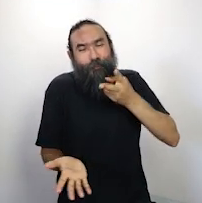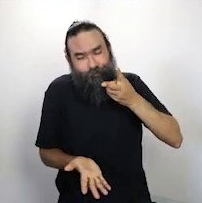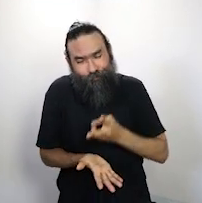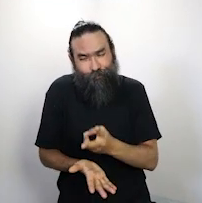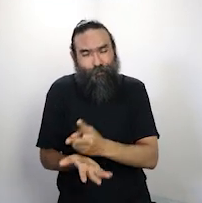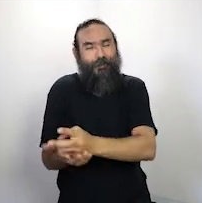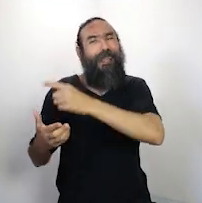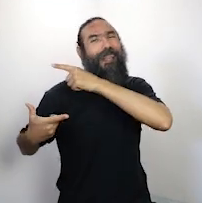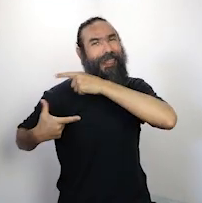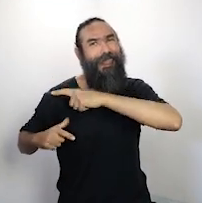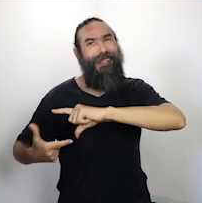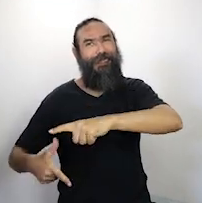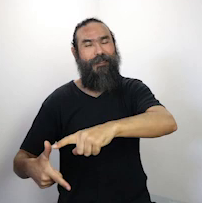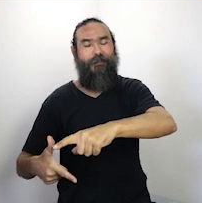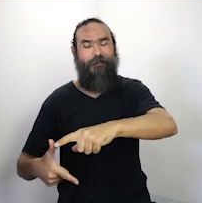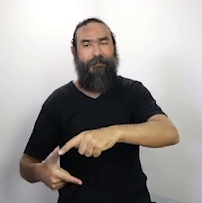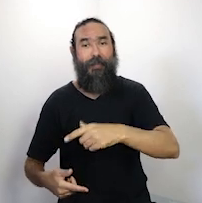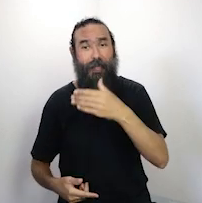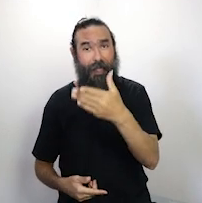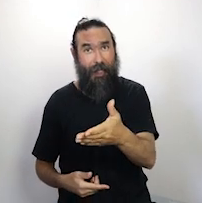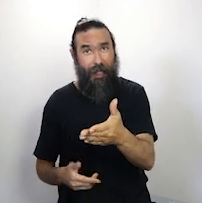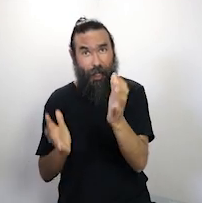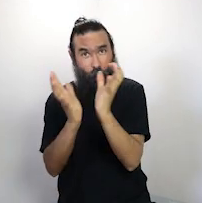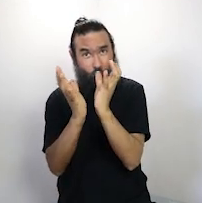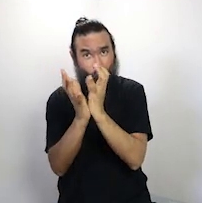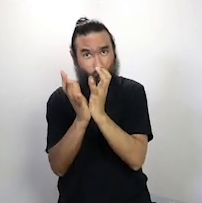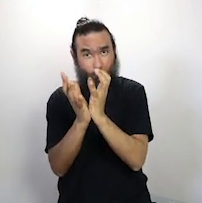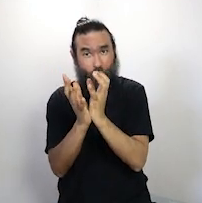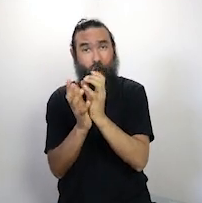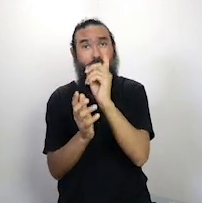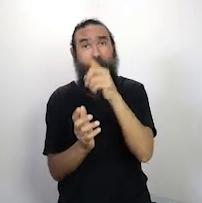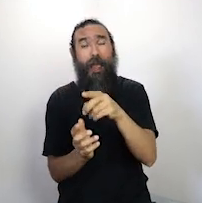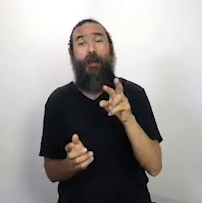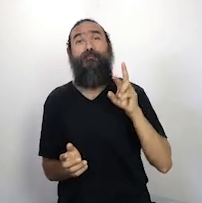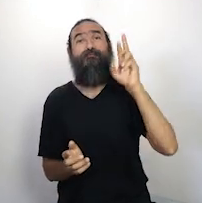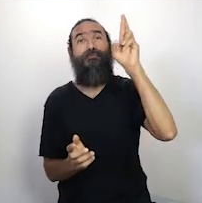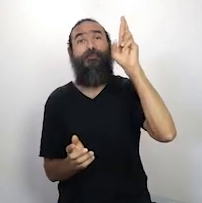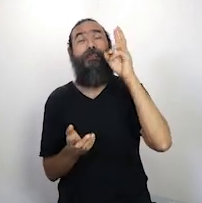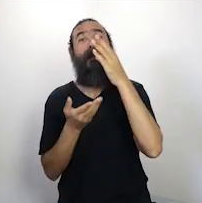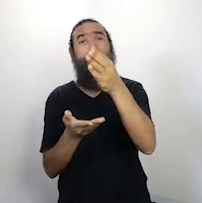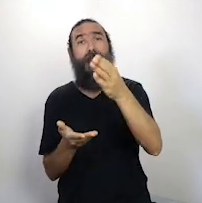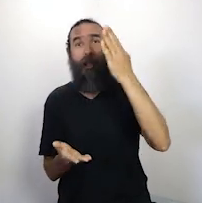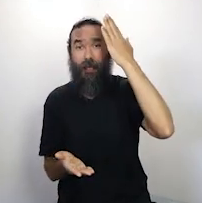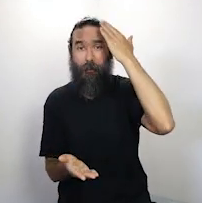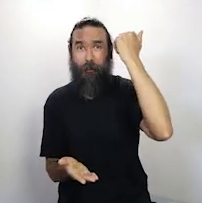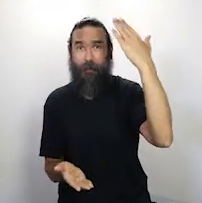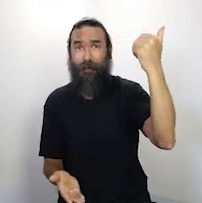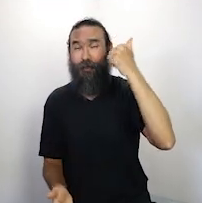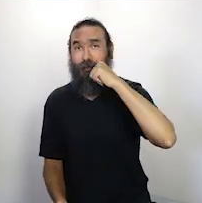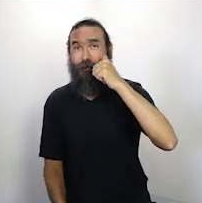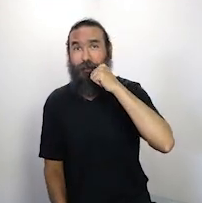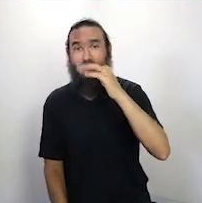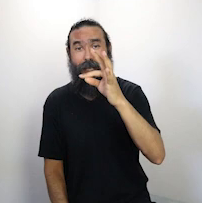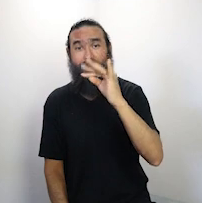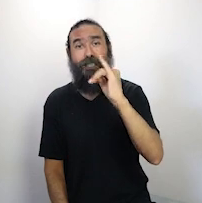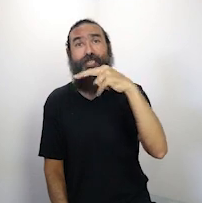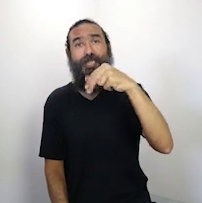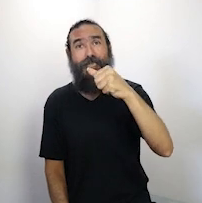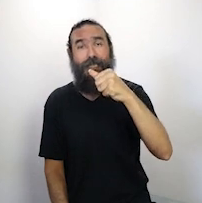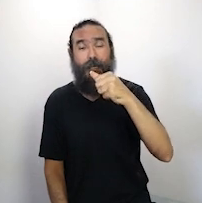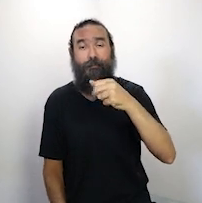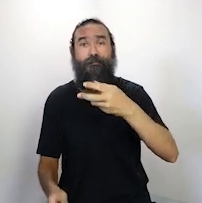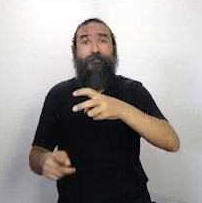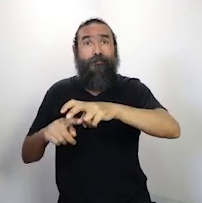que vai vir por agora, né, Nareli? É isso. E esse grupo ele é liderado, cuidado pela mestra Tina desde 2012. Com a morte